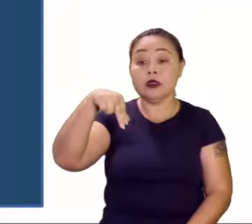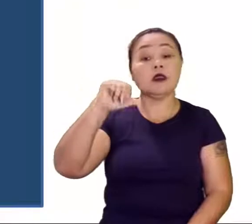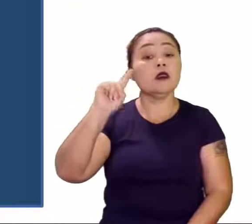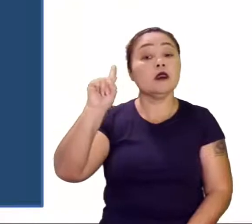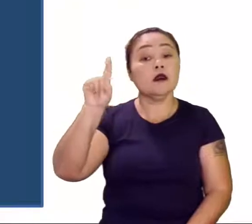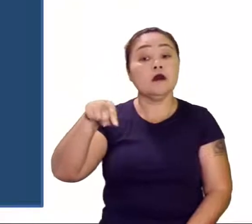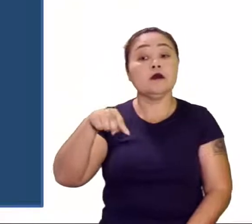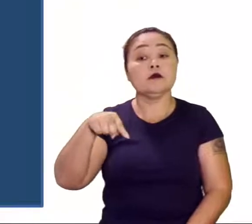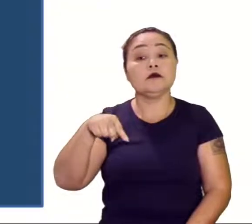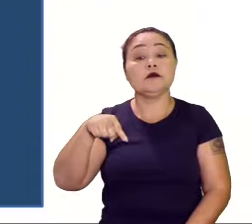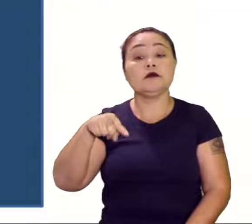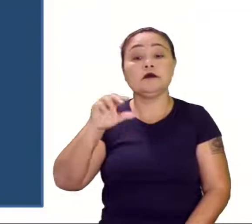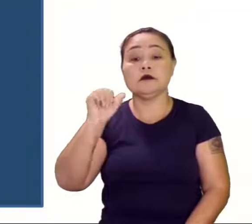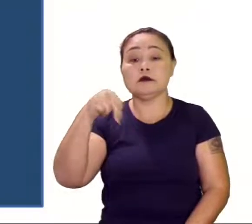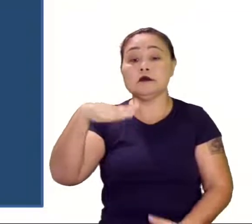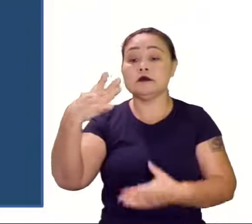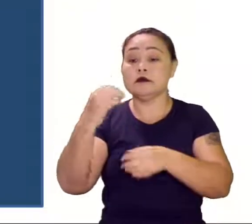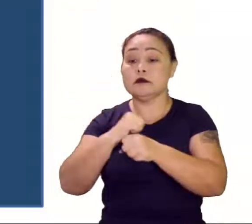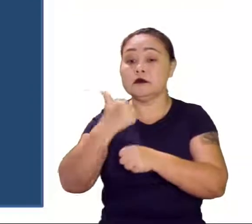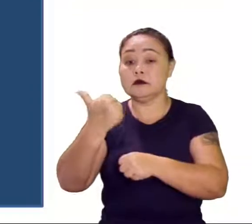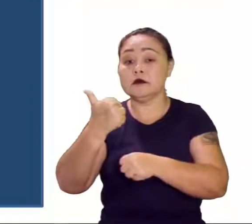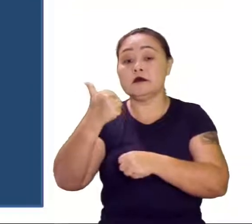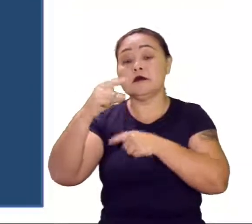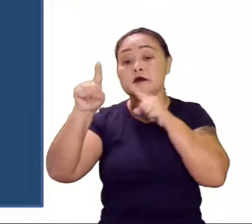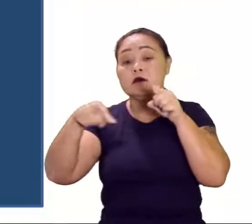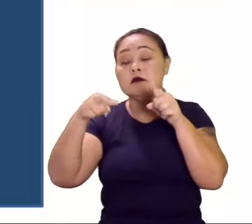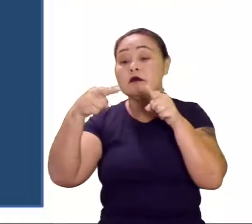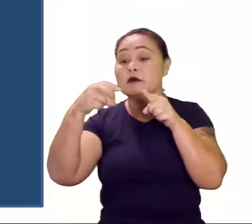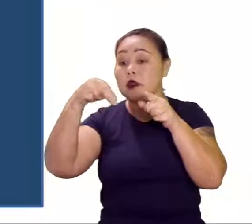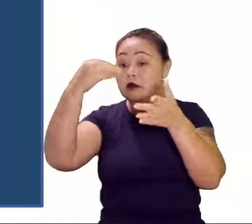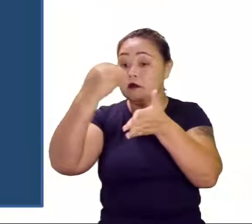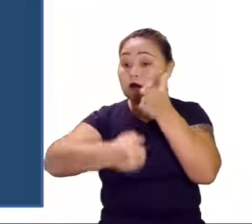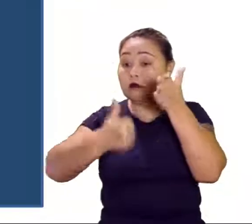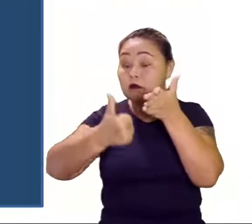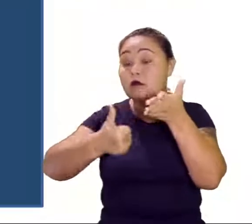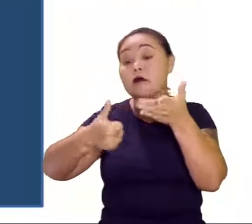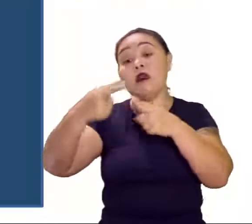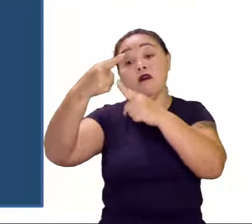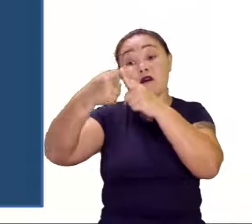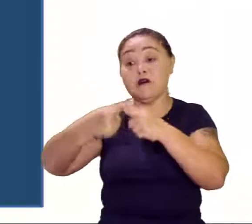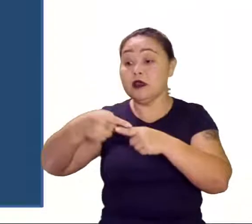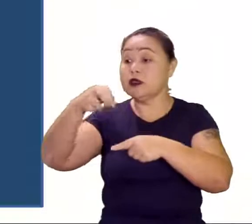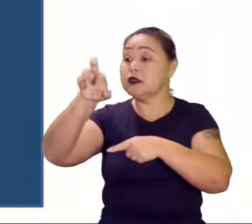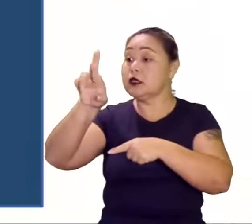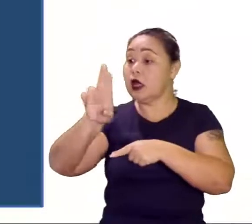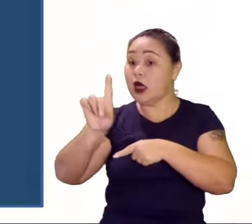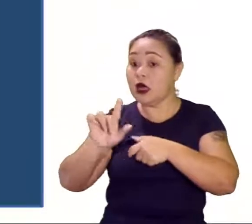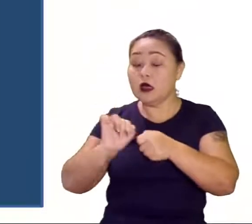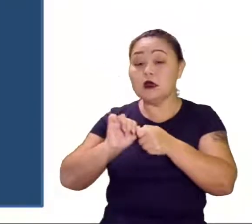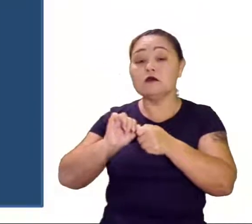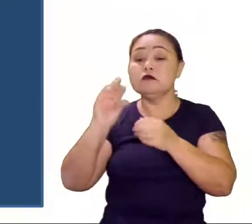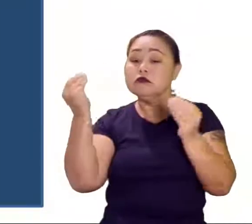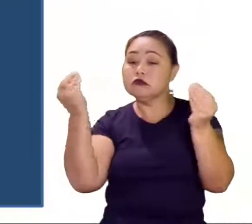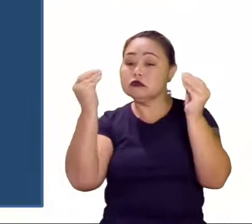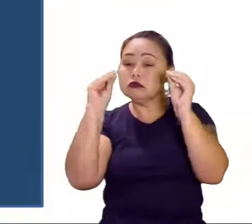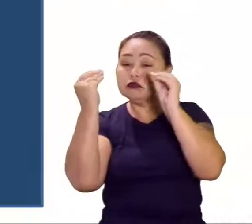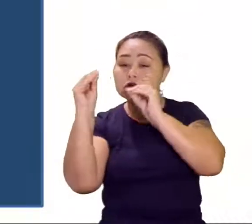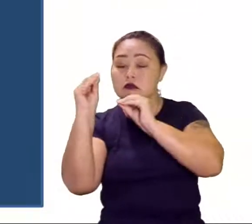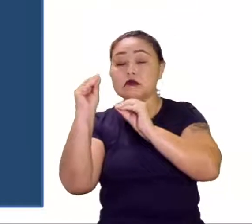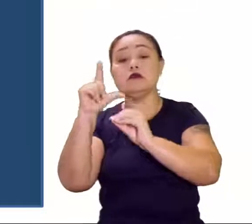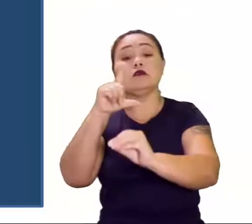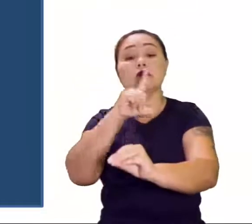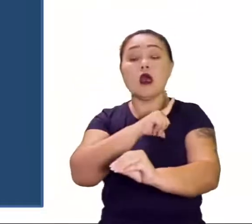é? A n igual a A1 mais n menos 1 vezes a razão. Aí você lembra, é a posição que você